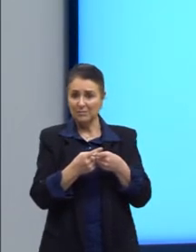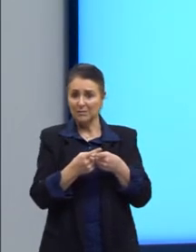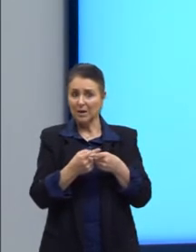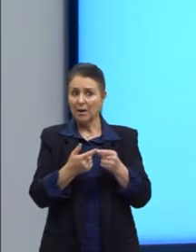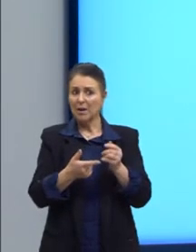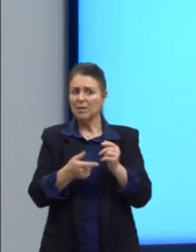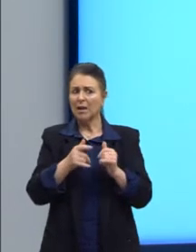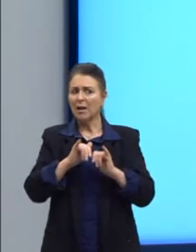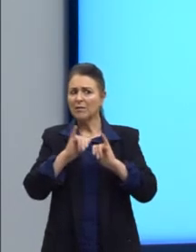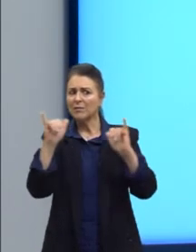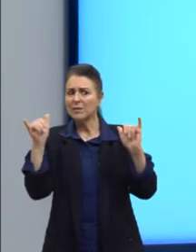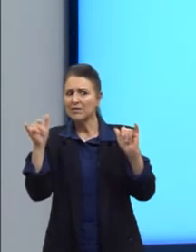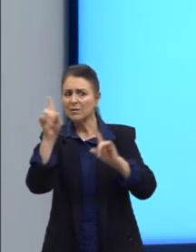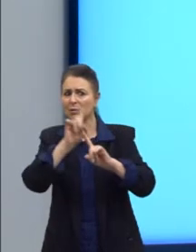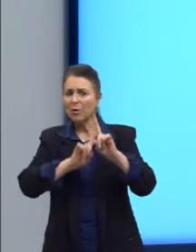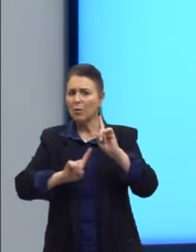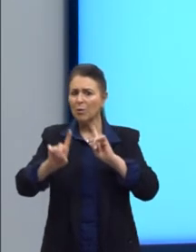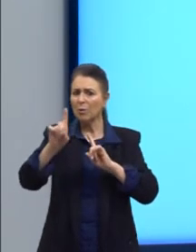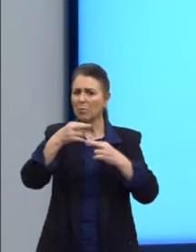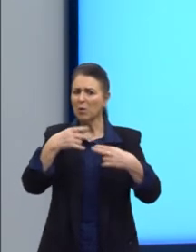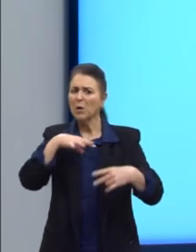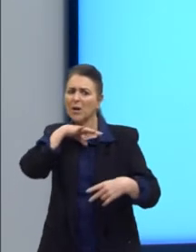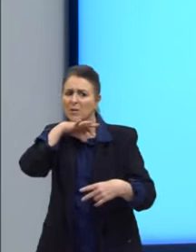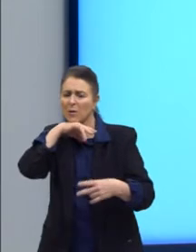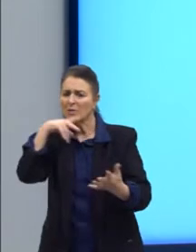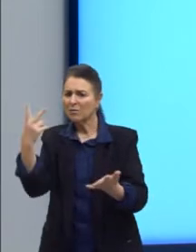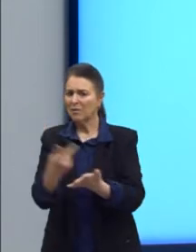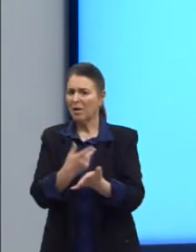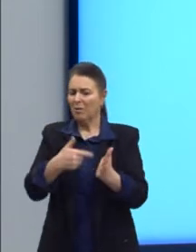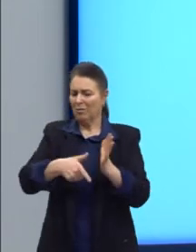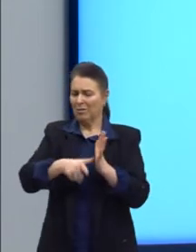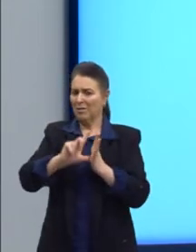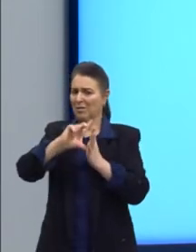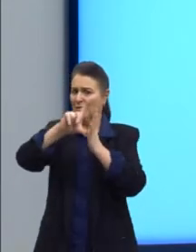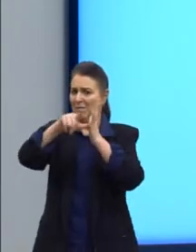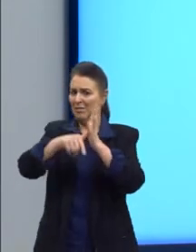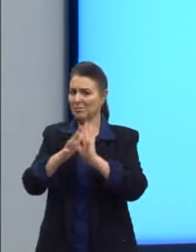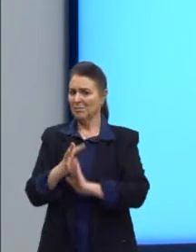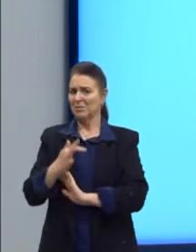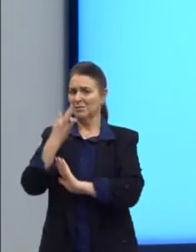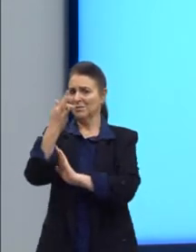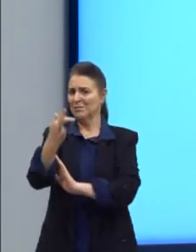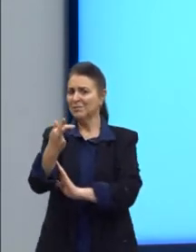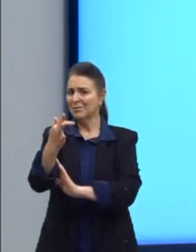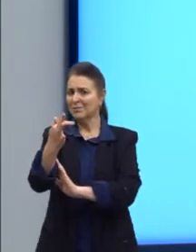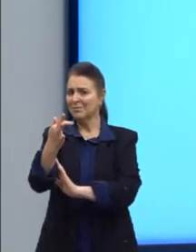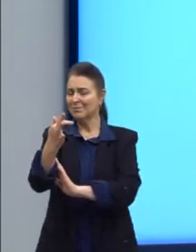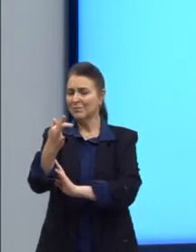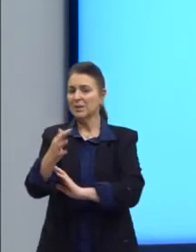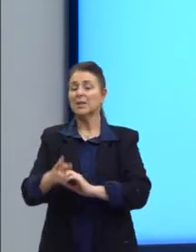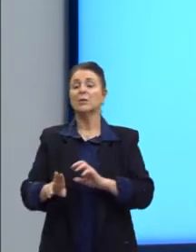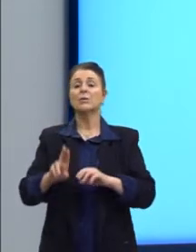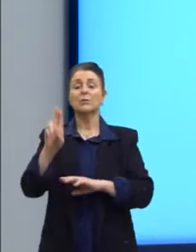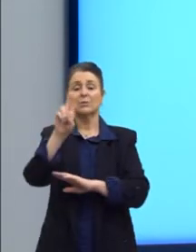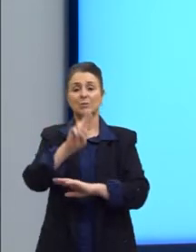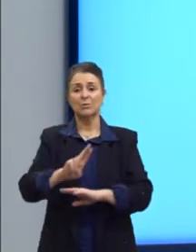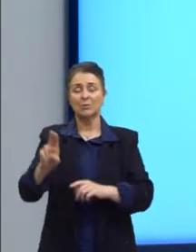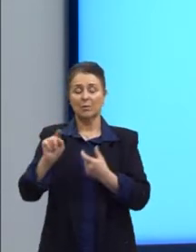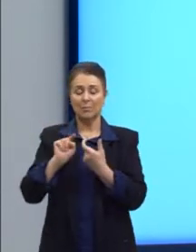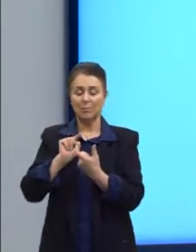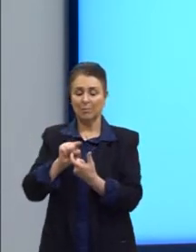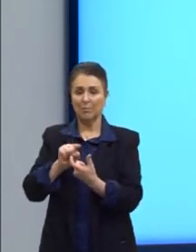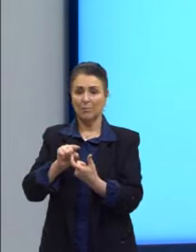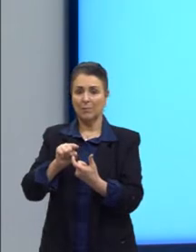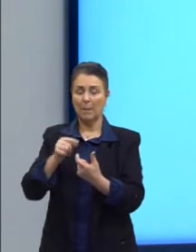antecipando que algo muito ruim vai acontecer em sequência e quando a gente usa ali a